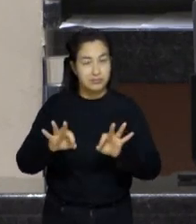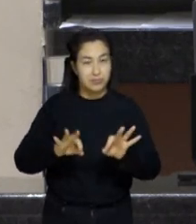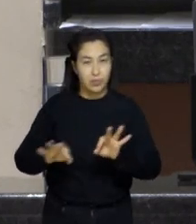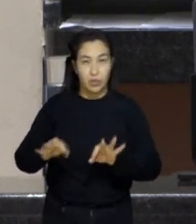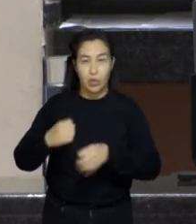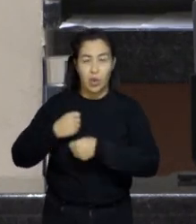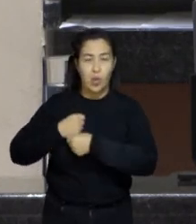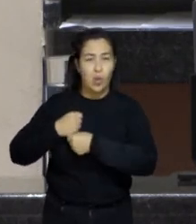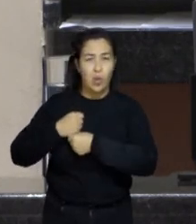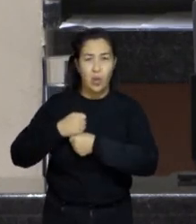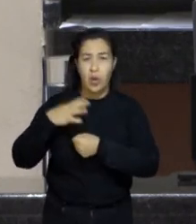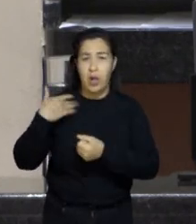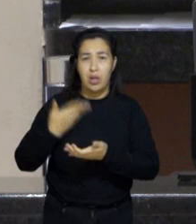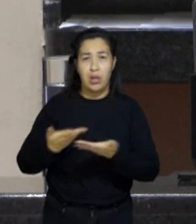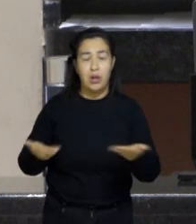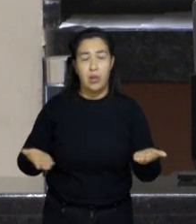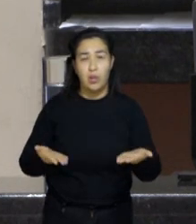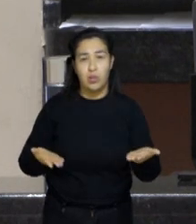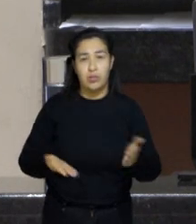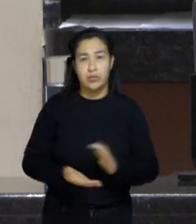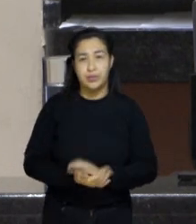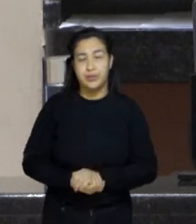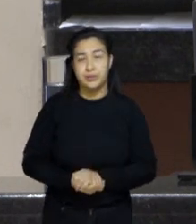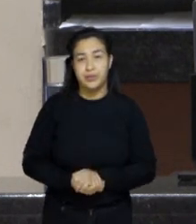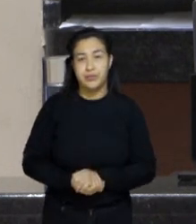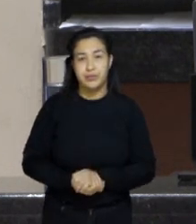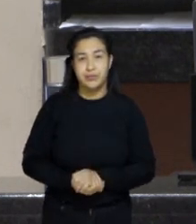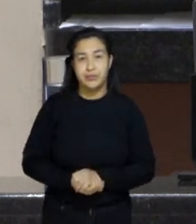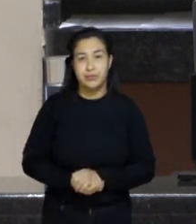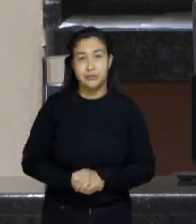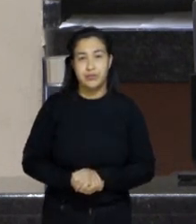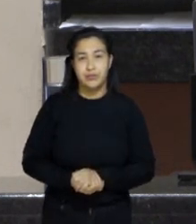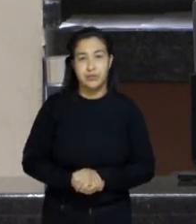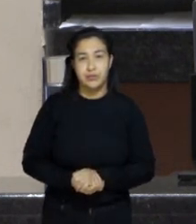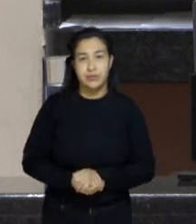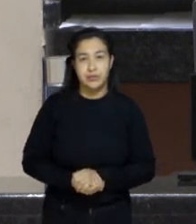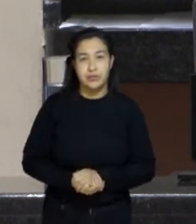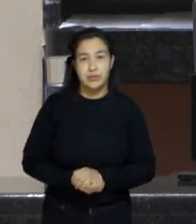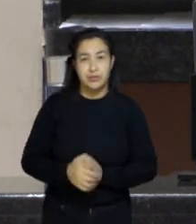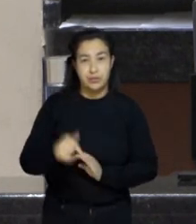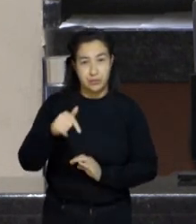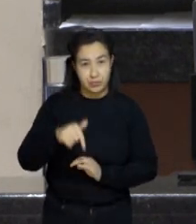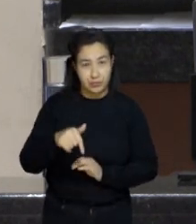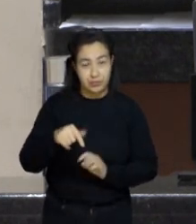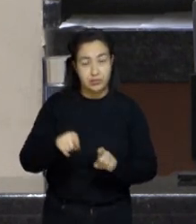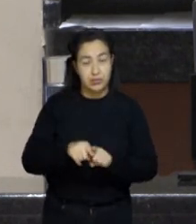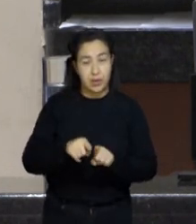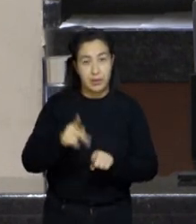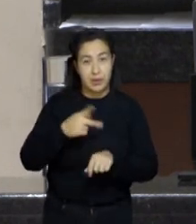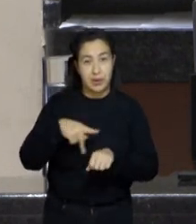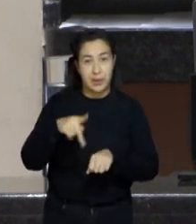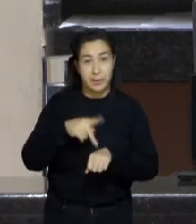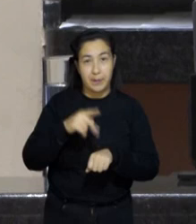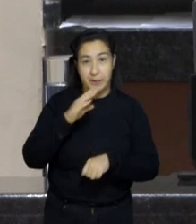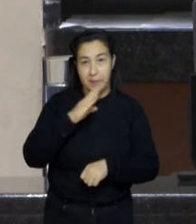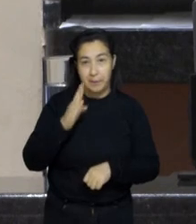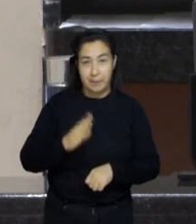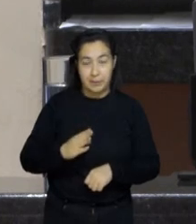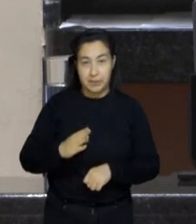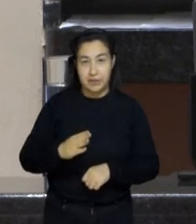executando por todos os cantos de Santa Catarina e deste nosso país afora. Obrigado pela